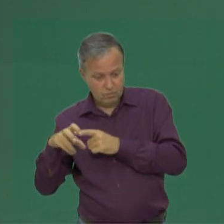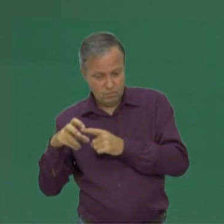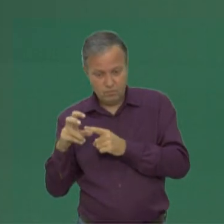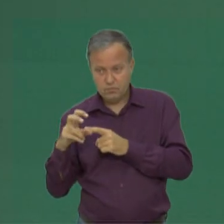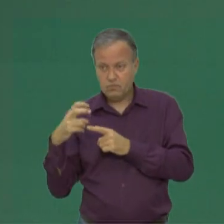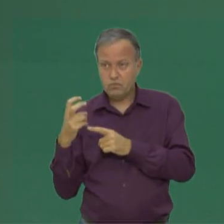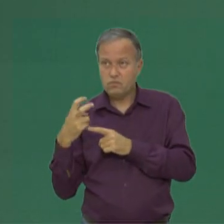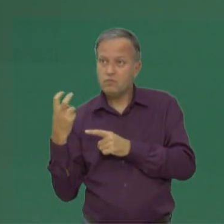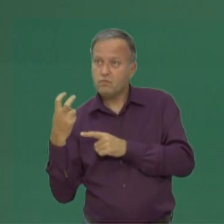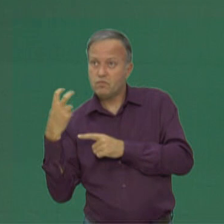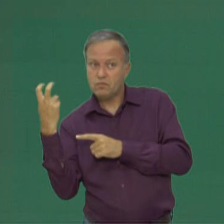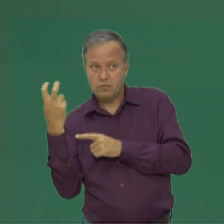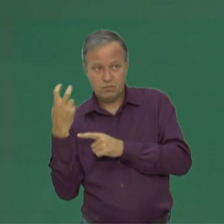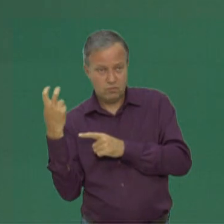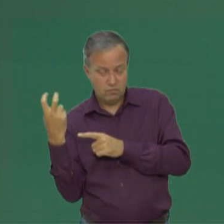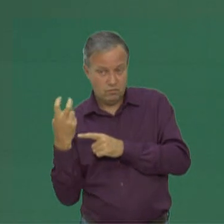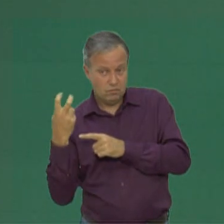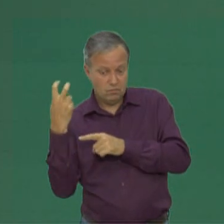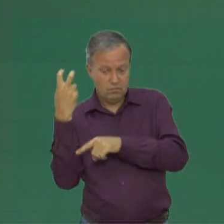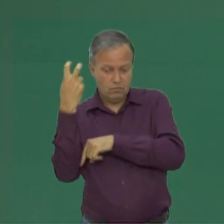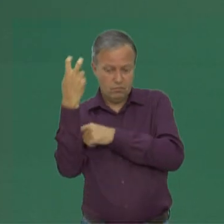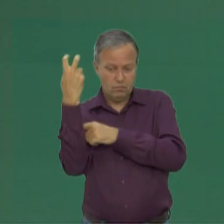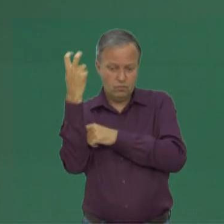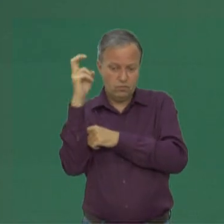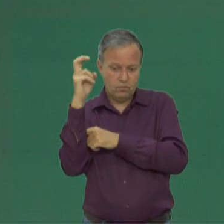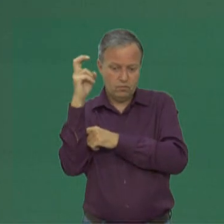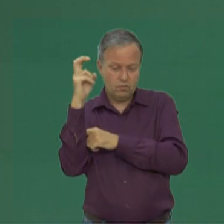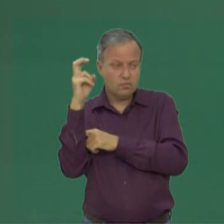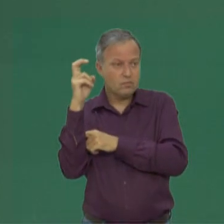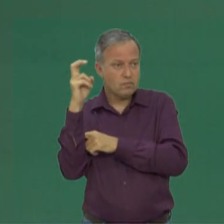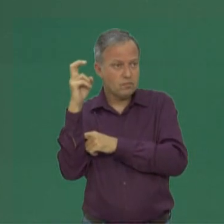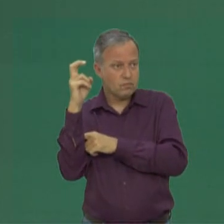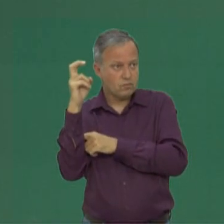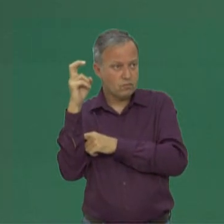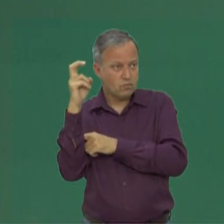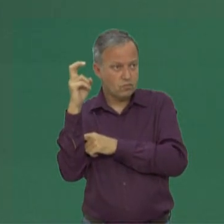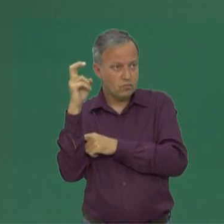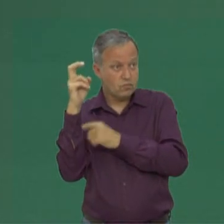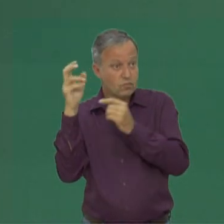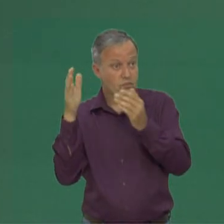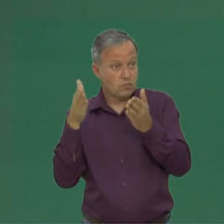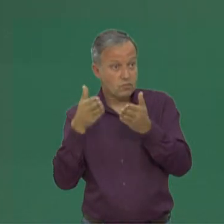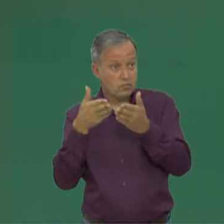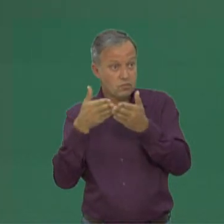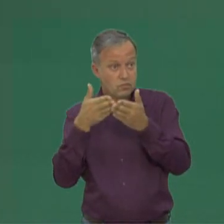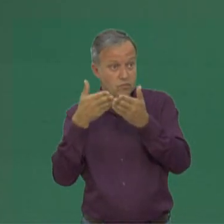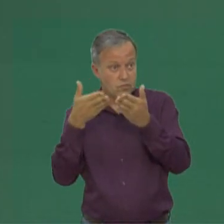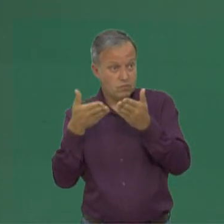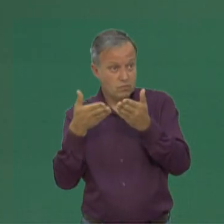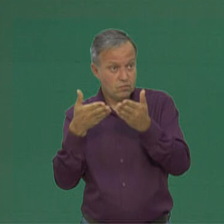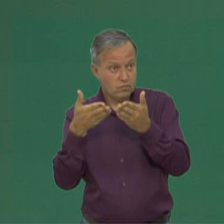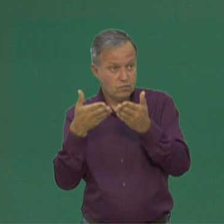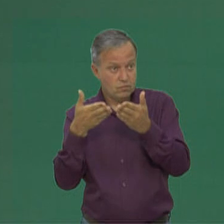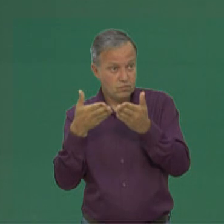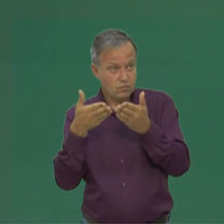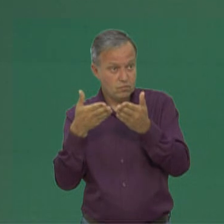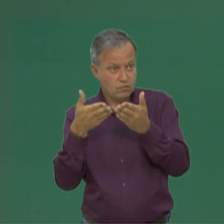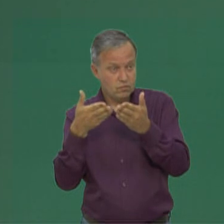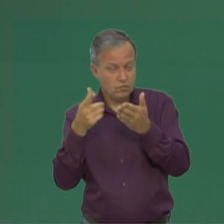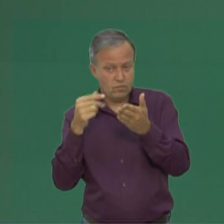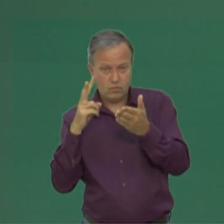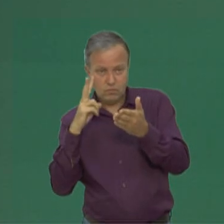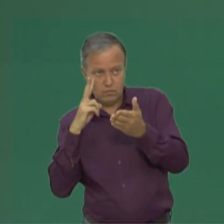mastros, roçando as peles. Quando fala defuntas colegas que